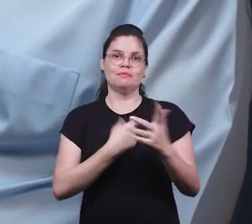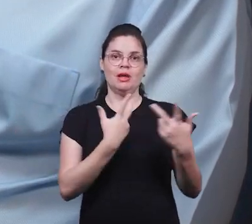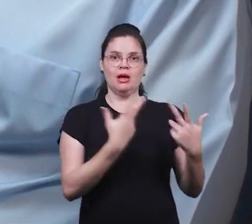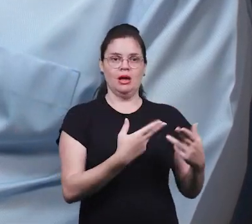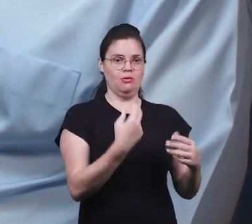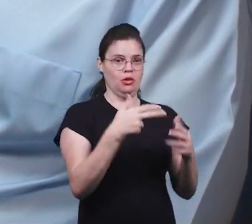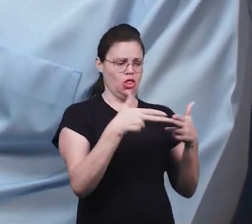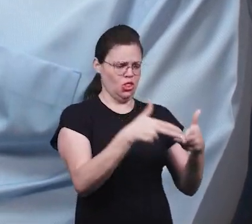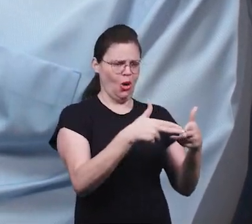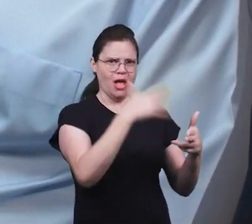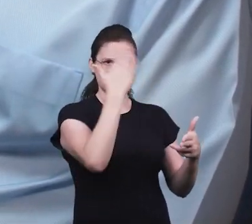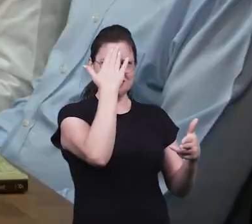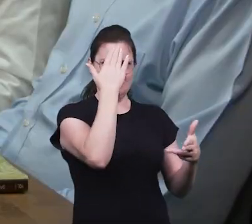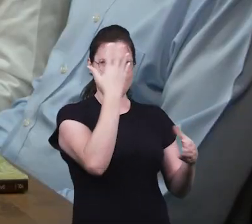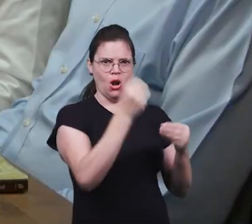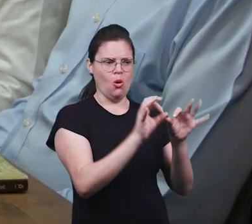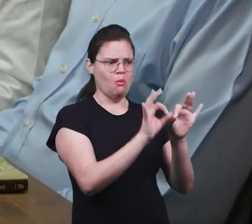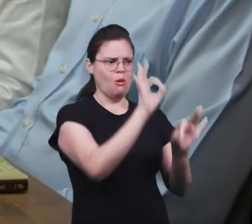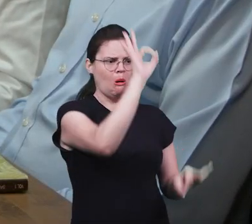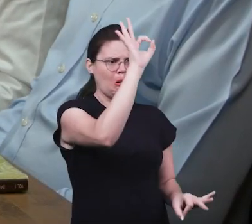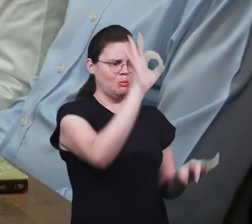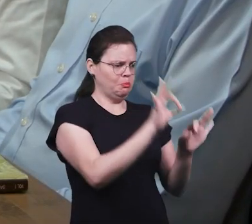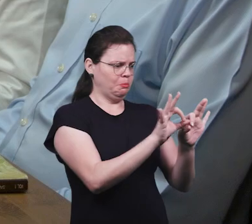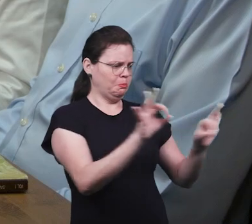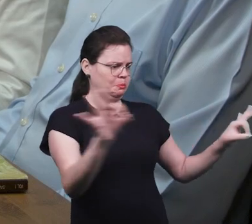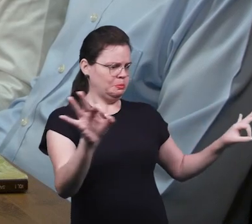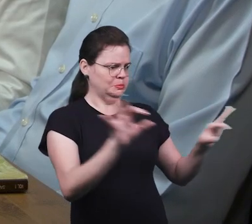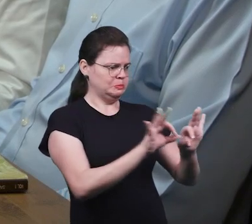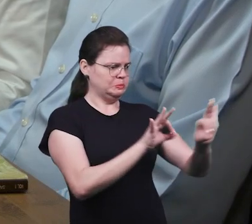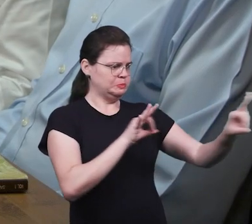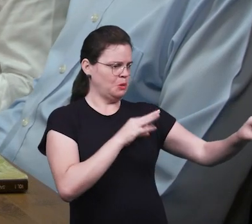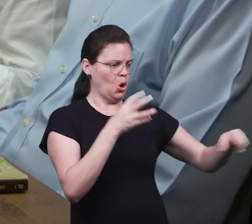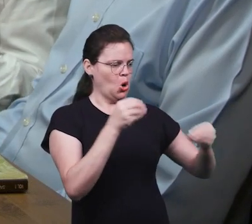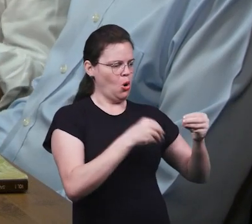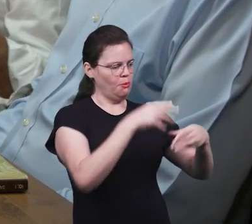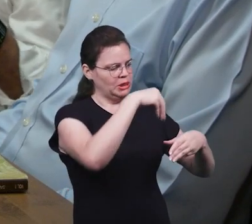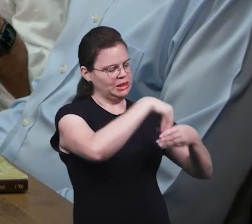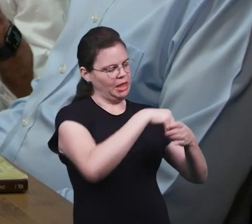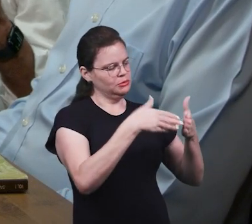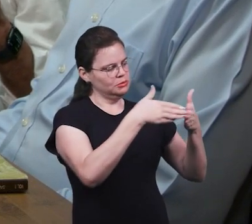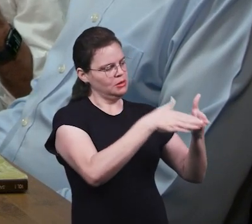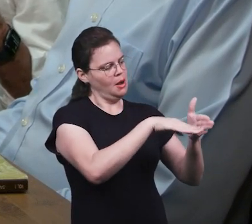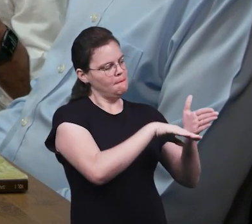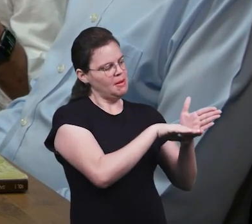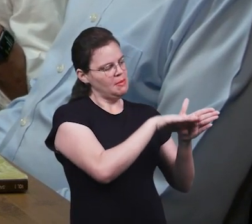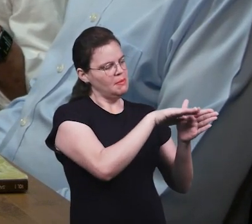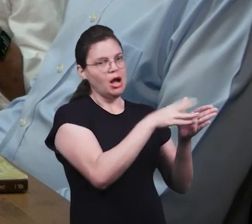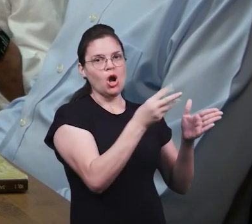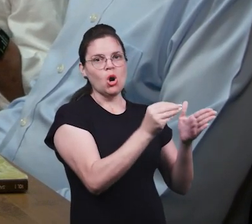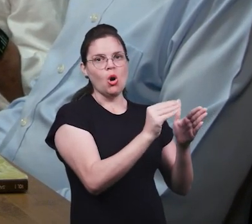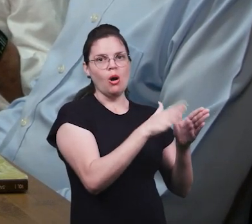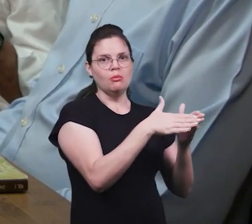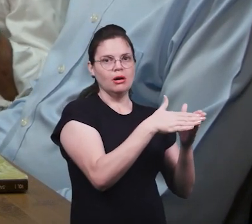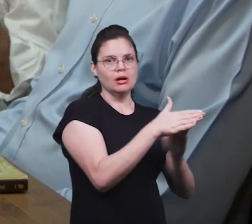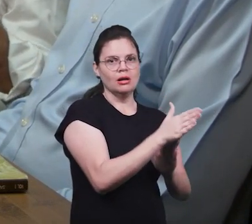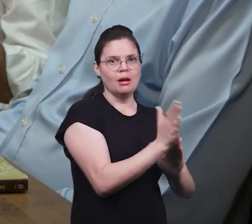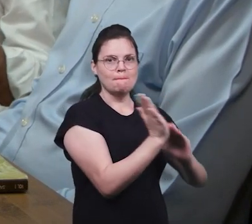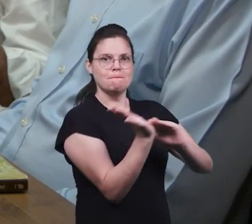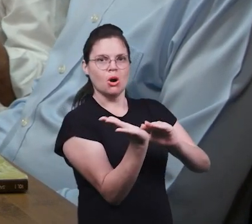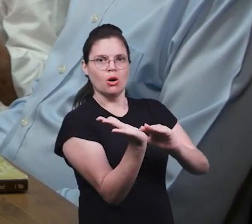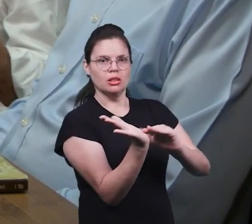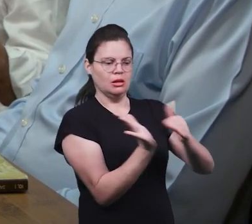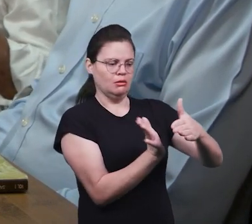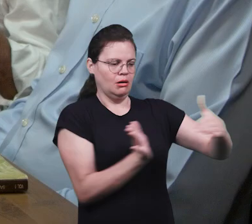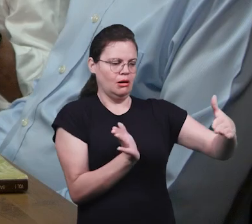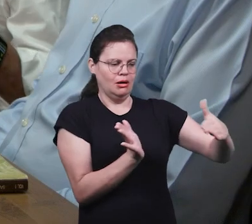Deus estabeleceu. Mas Deus coloca na arca uma coisa muito interessante, uma porta ampla. Tinha um pregoeiro,